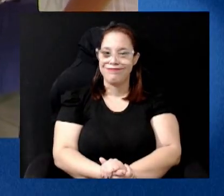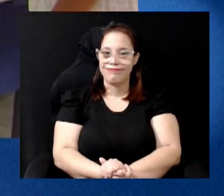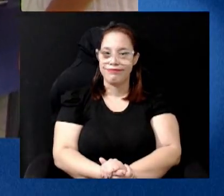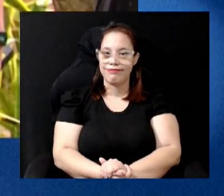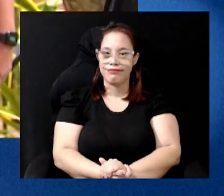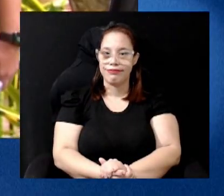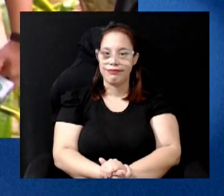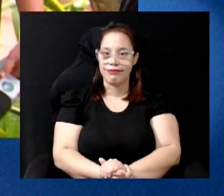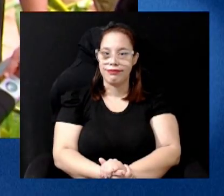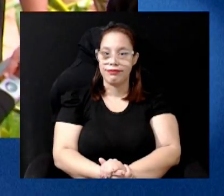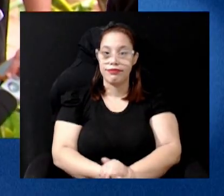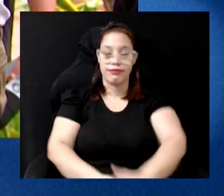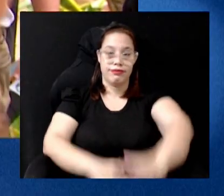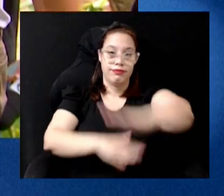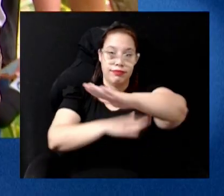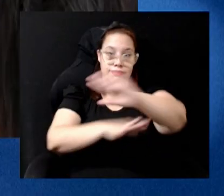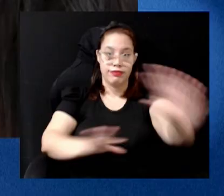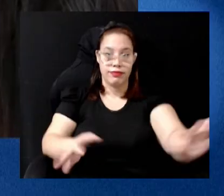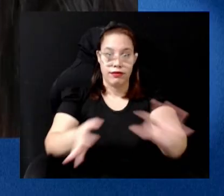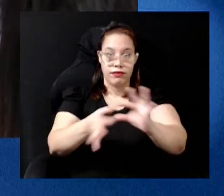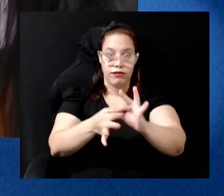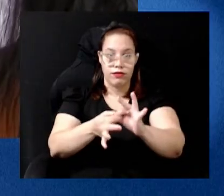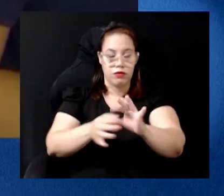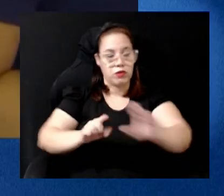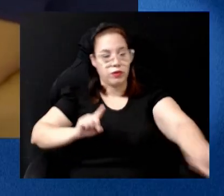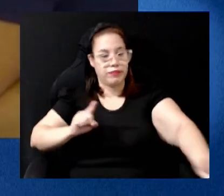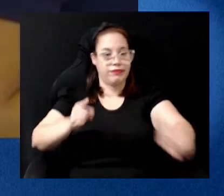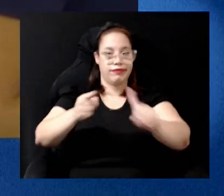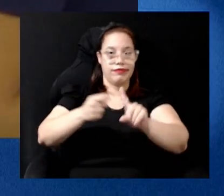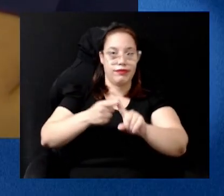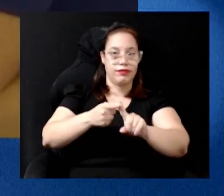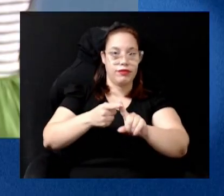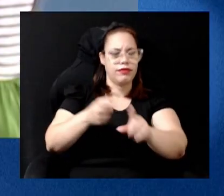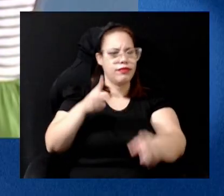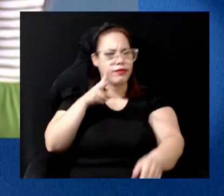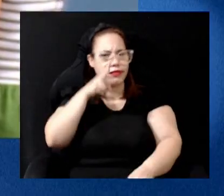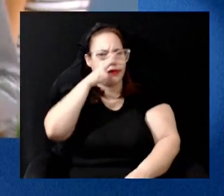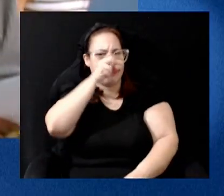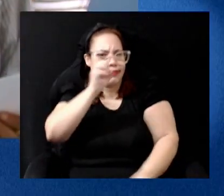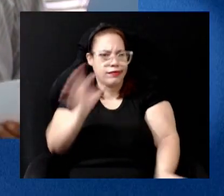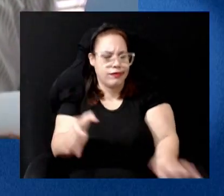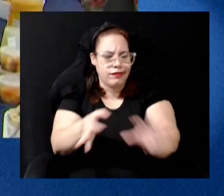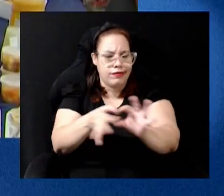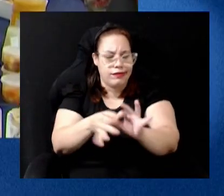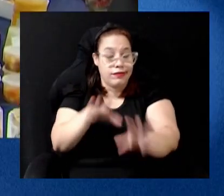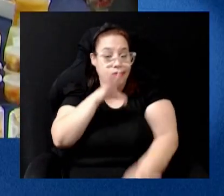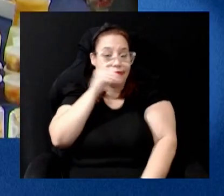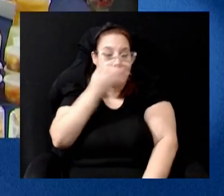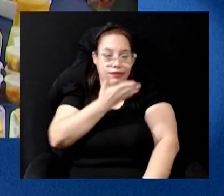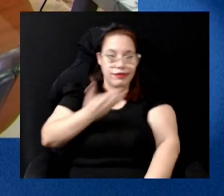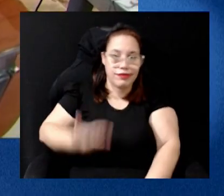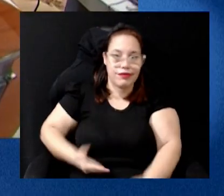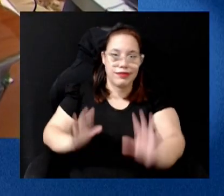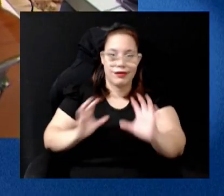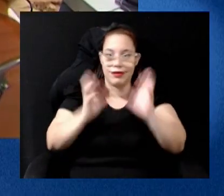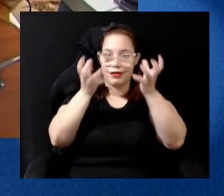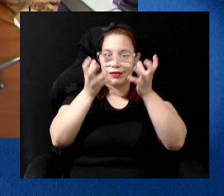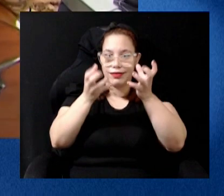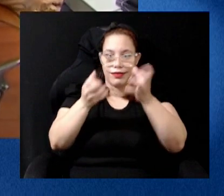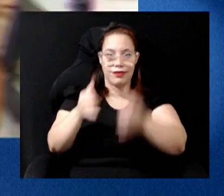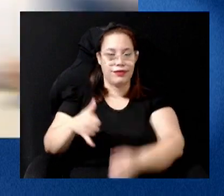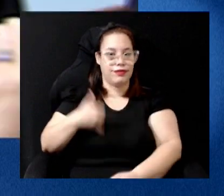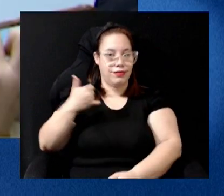Câmara Integrada, que tem como objetivo reforçar os vínculos entre os servidores, comemora os aniversariantes do mês